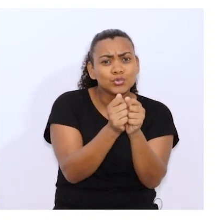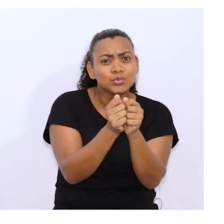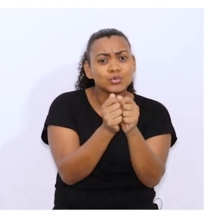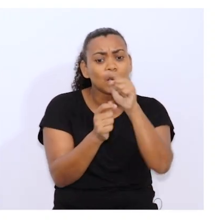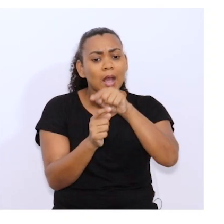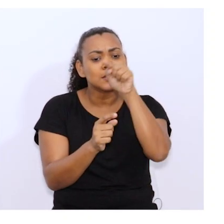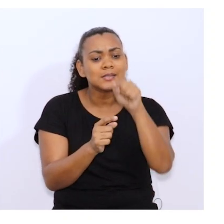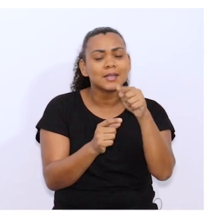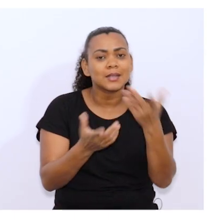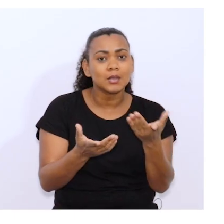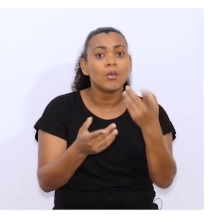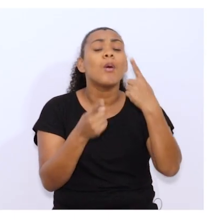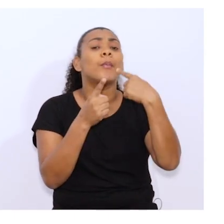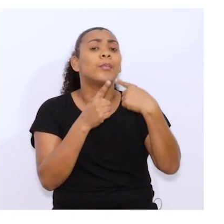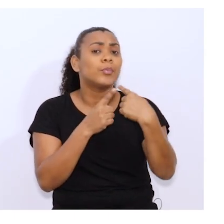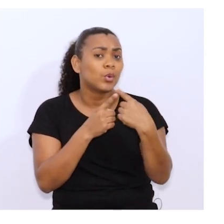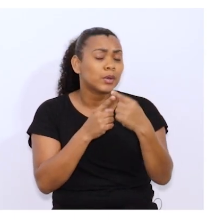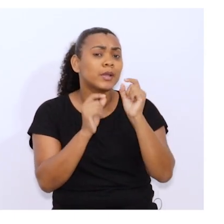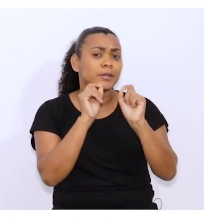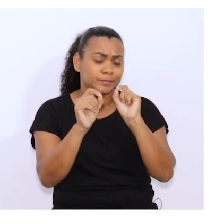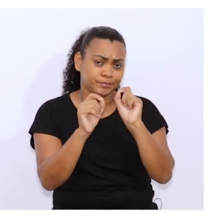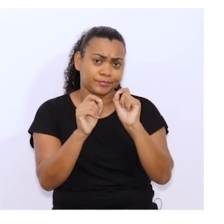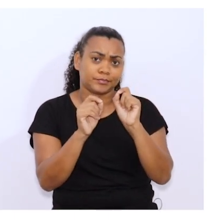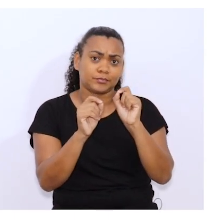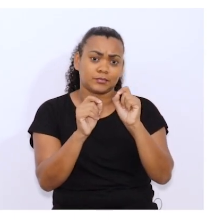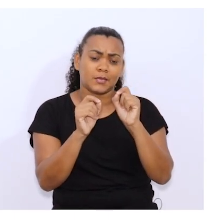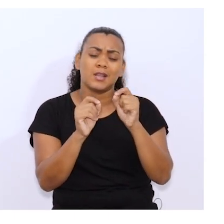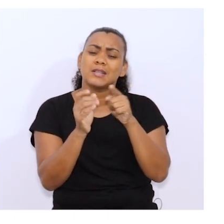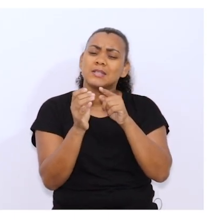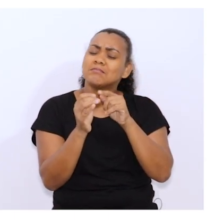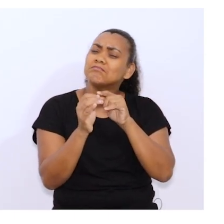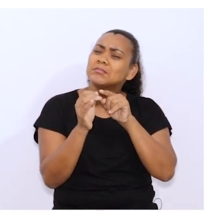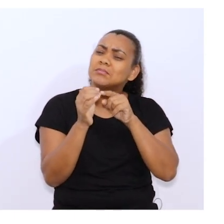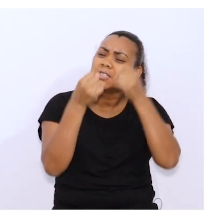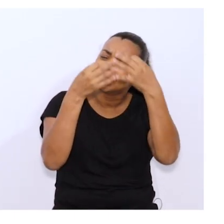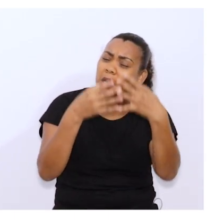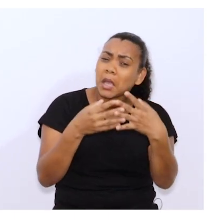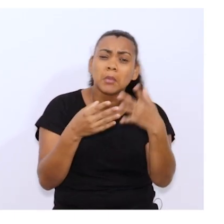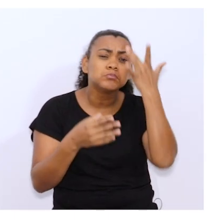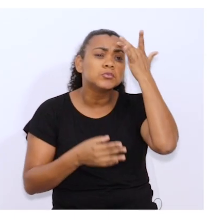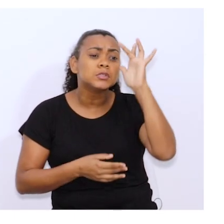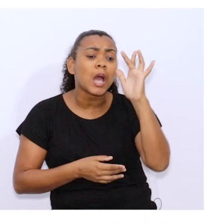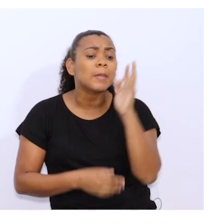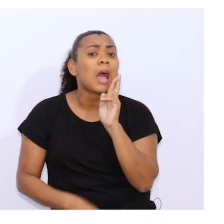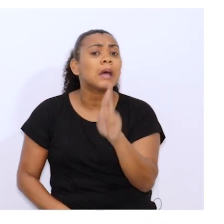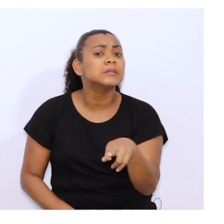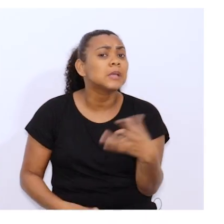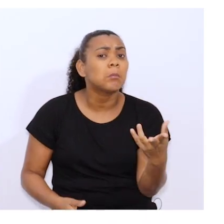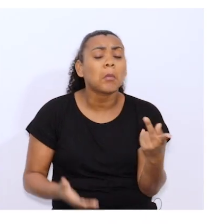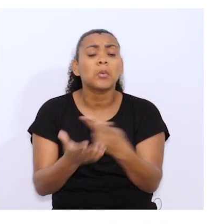com acento, justamente porque está nos dizendo que não sabemos o motivo, a